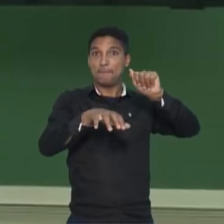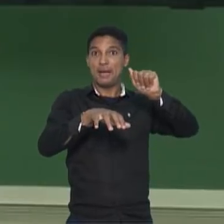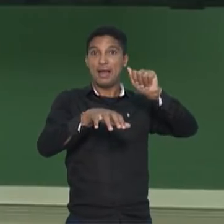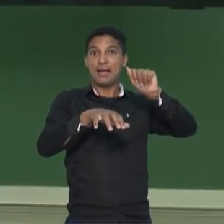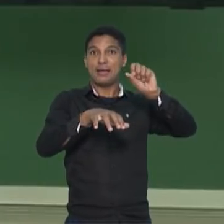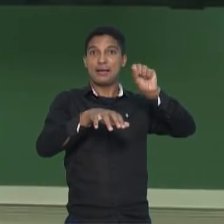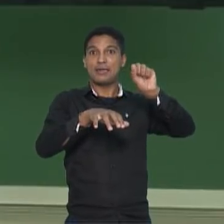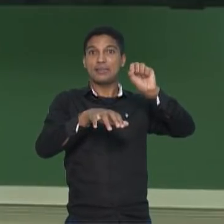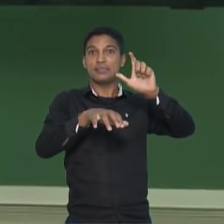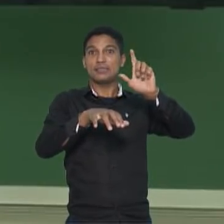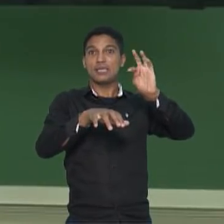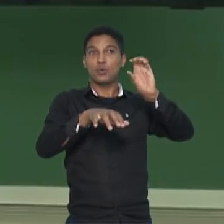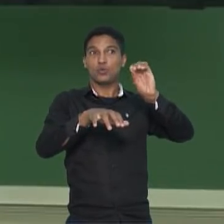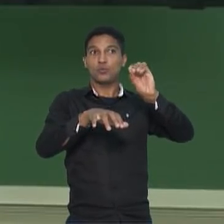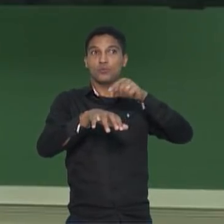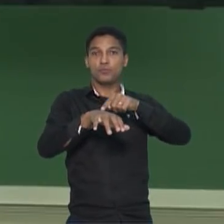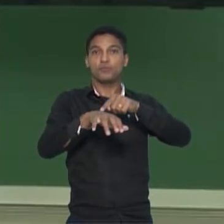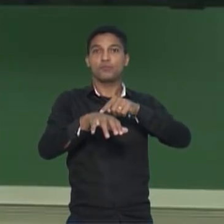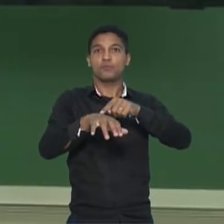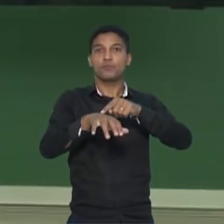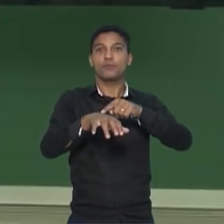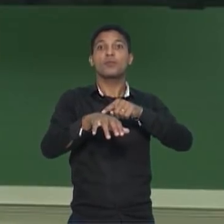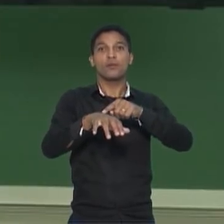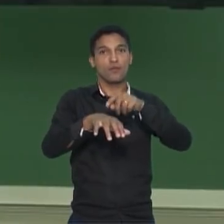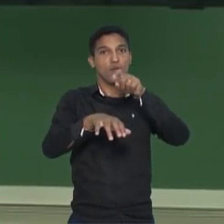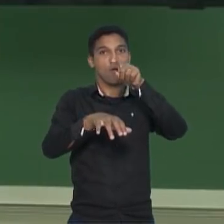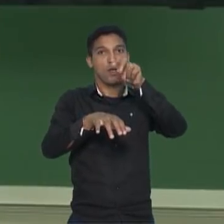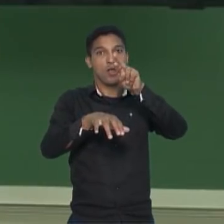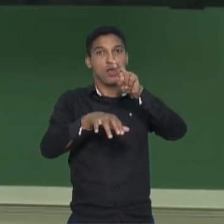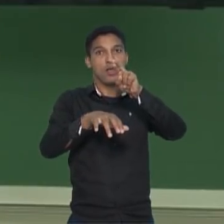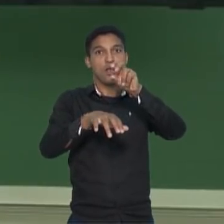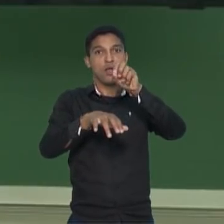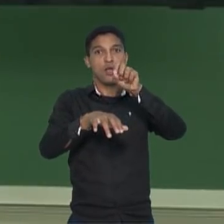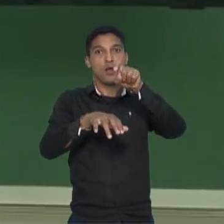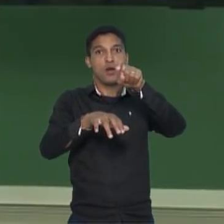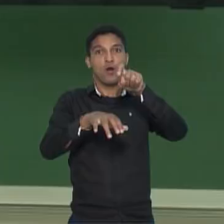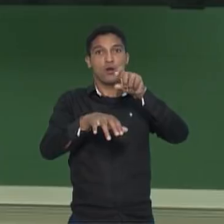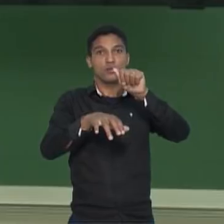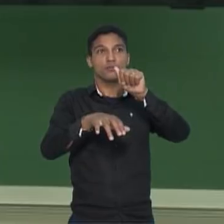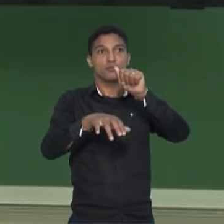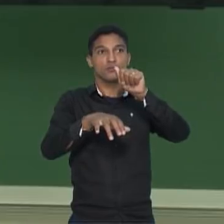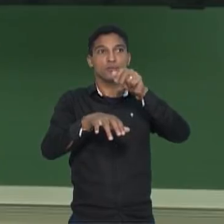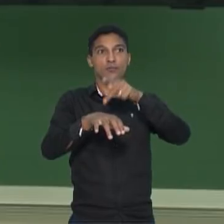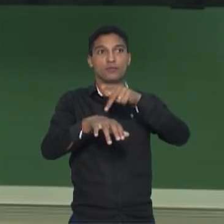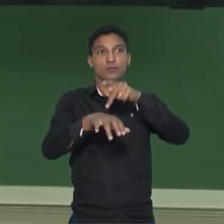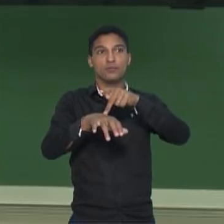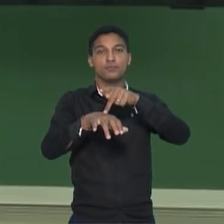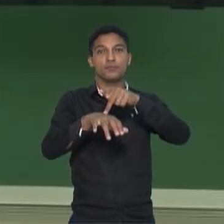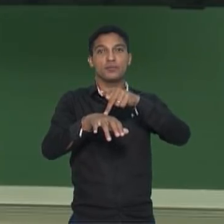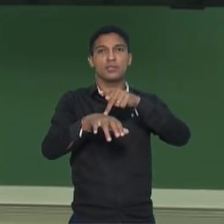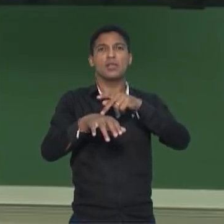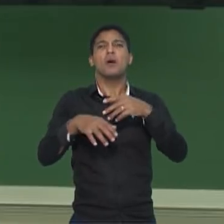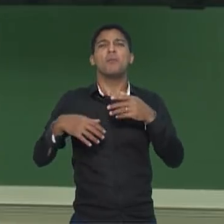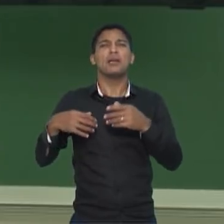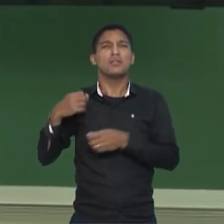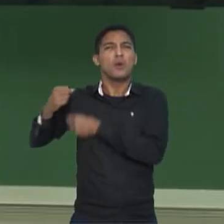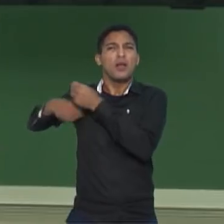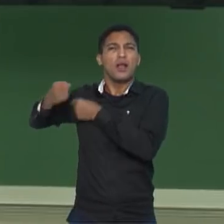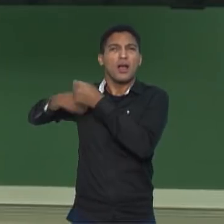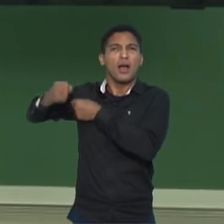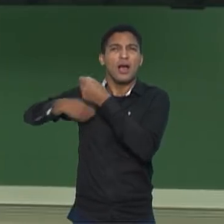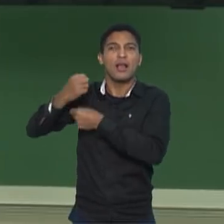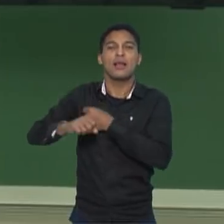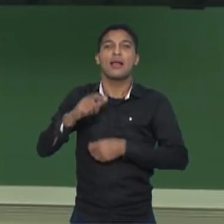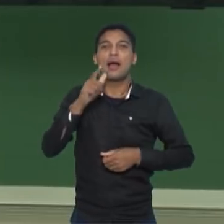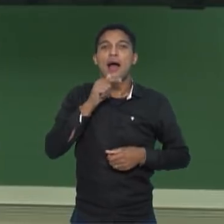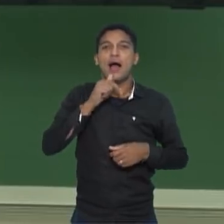Com o passar dos anos, centenas, milhares de anos, com o desgaste feito pela água, chuva